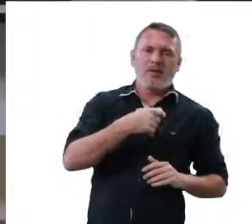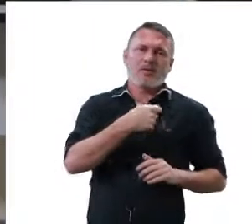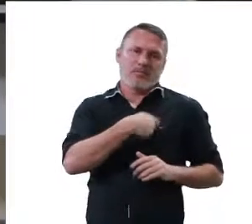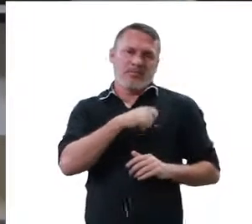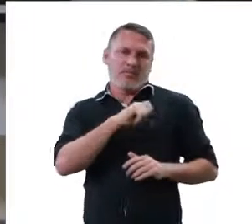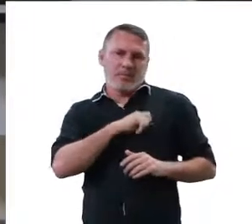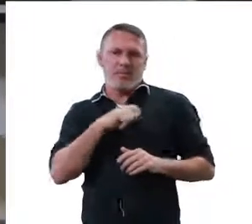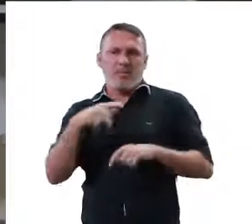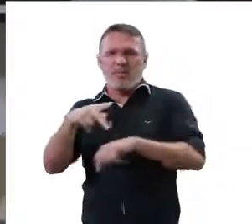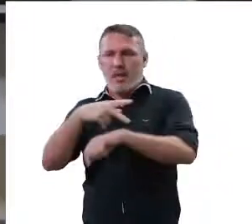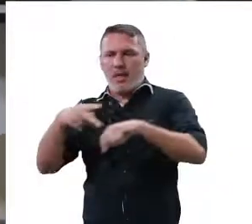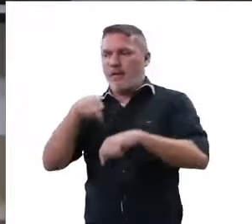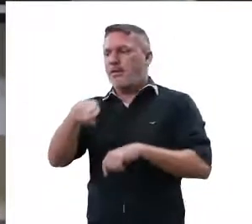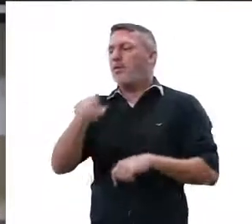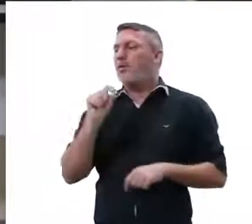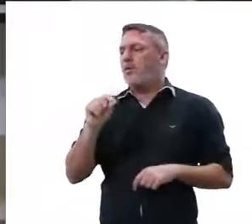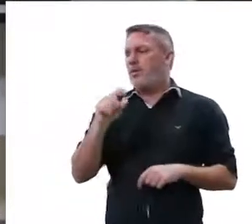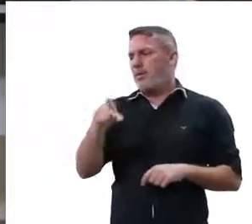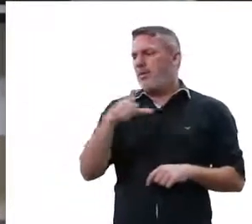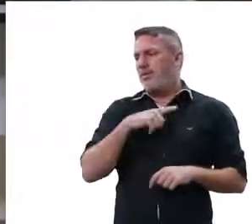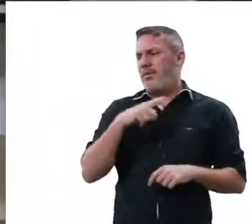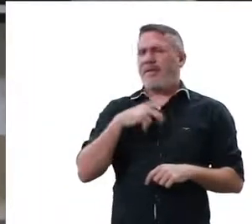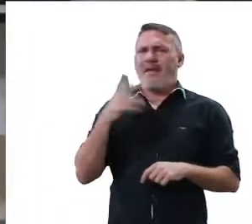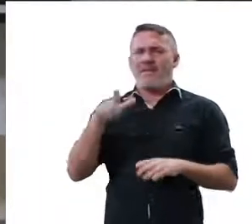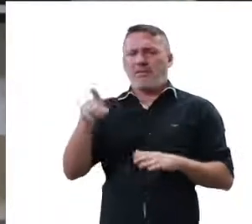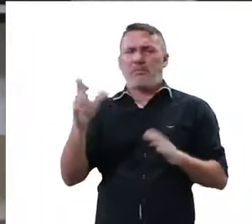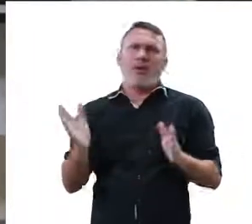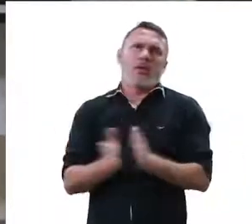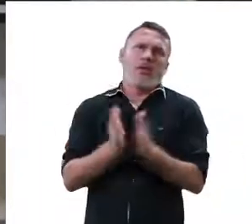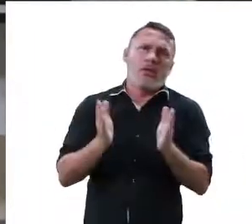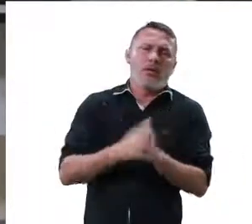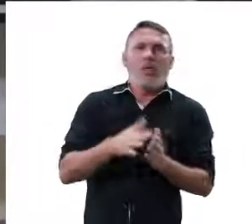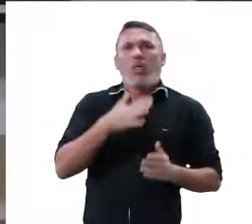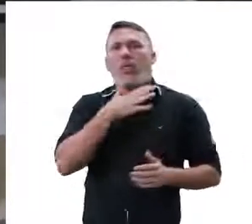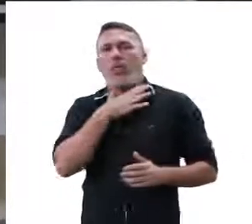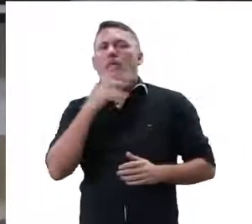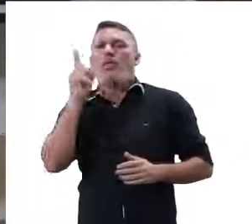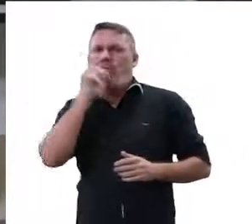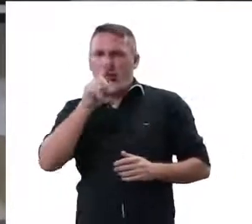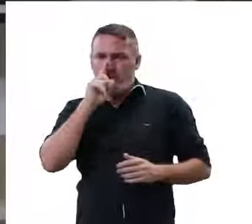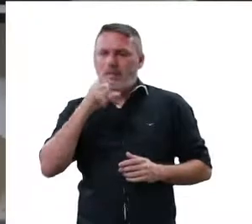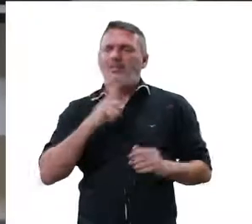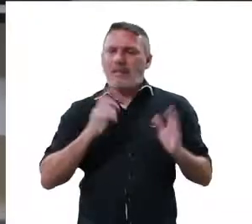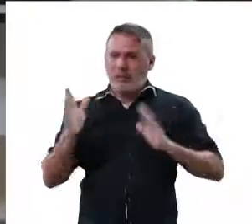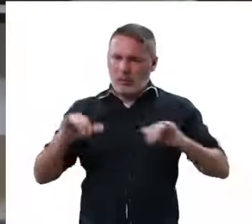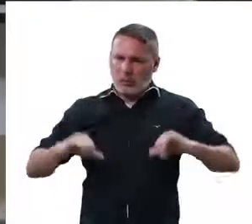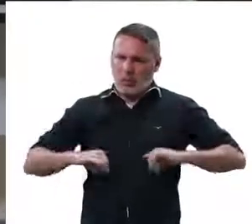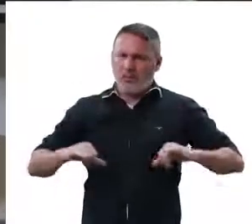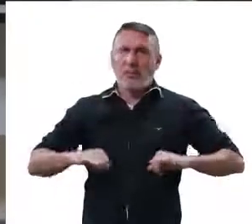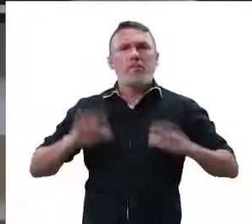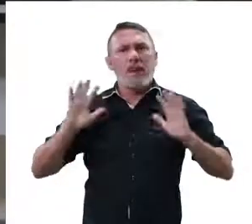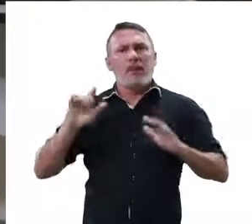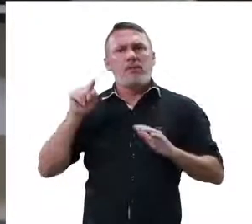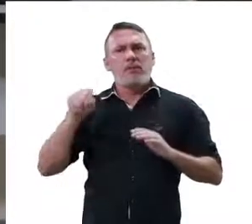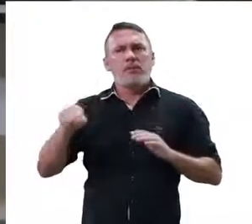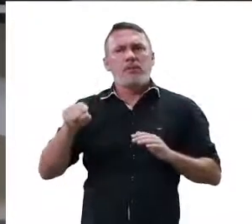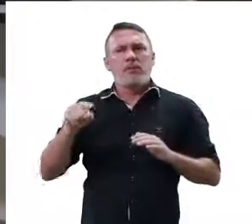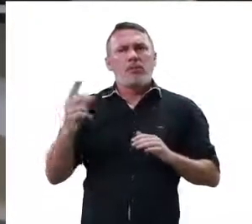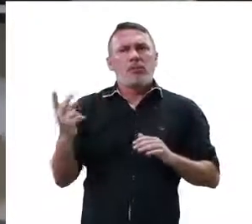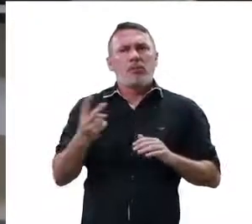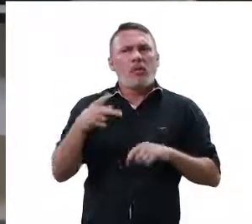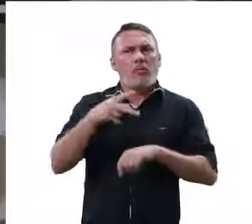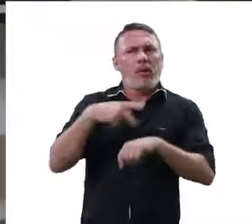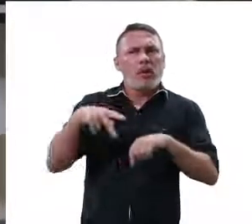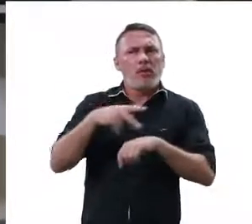paupérrimos, tá? Portugal vivia uma situação de penúria, a Espanha a mesma coisa. Mas países